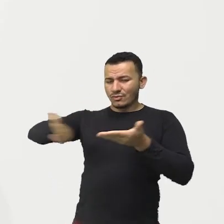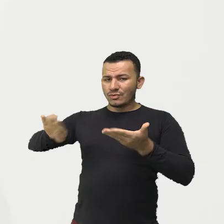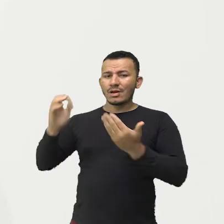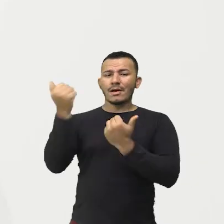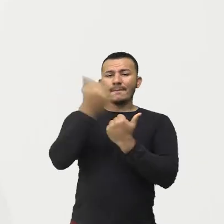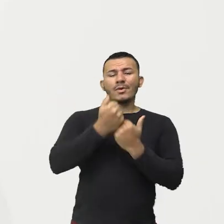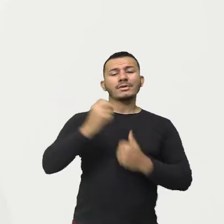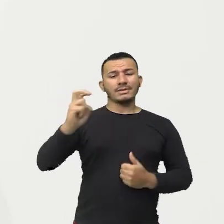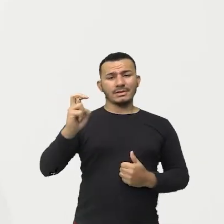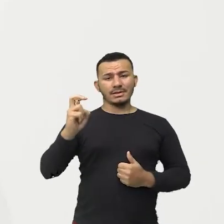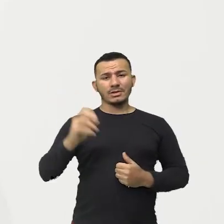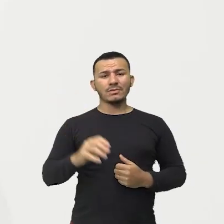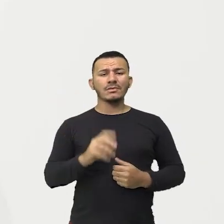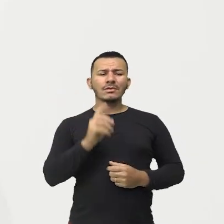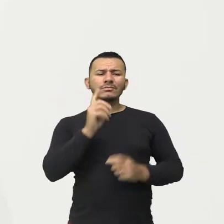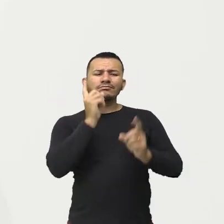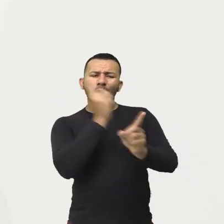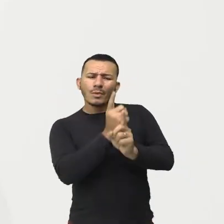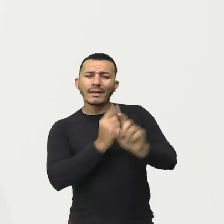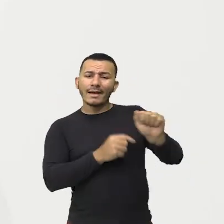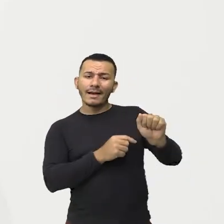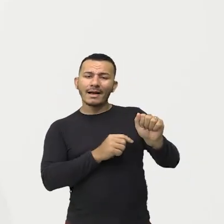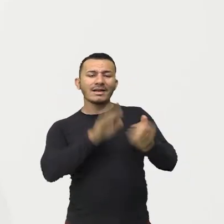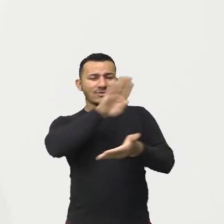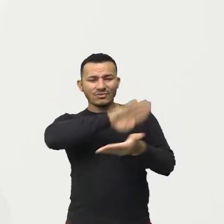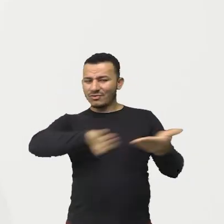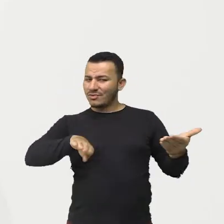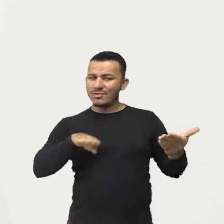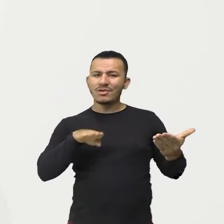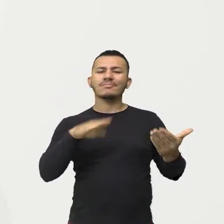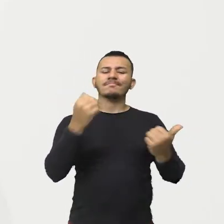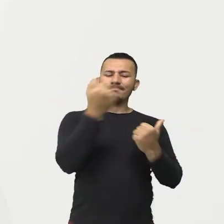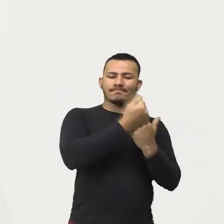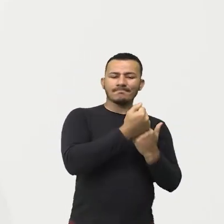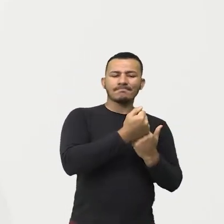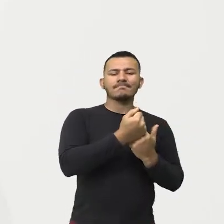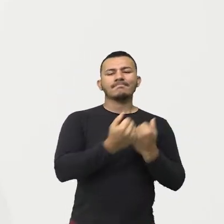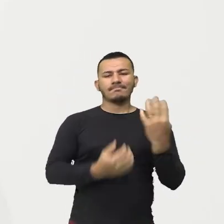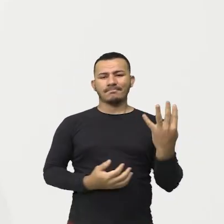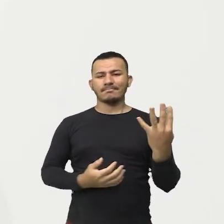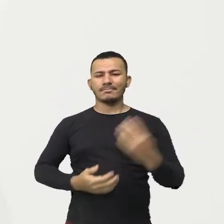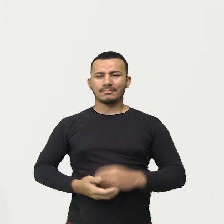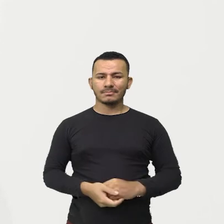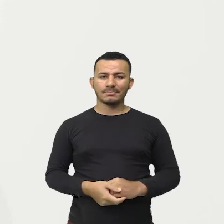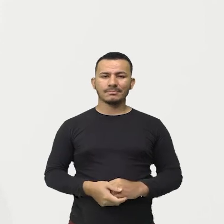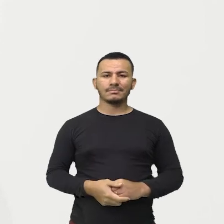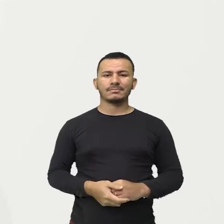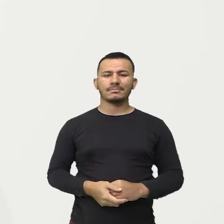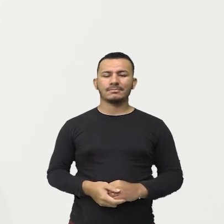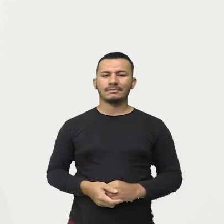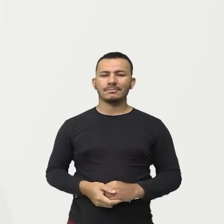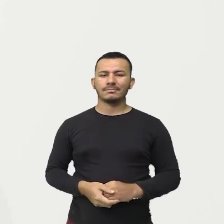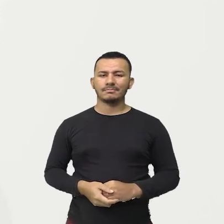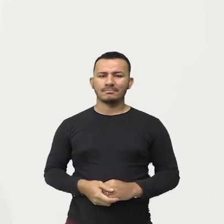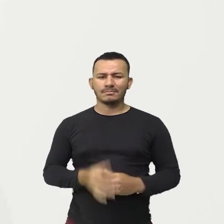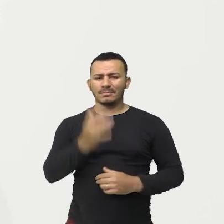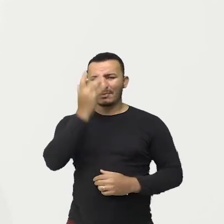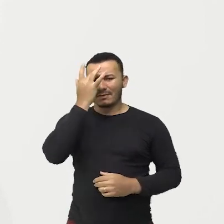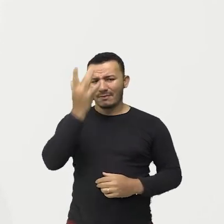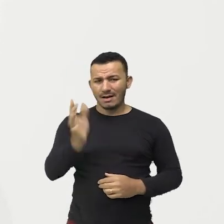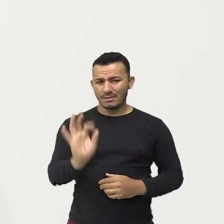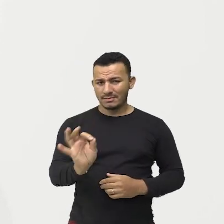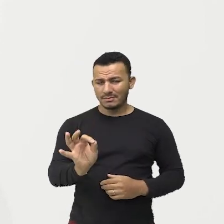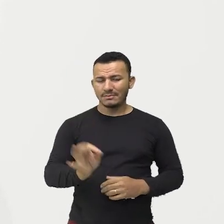5 e aonde tiver a letra A, nós vamos substituir pelo número 4. Bem